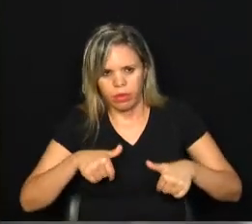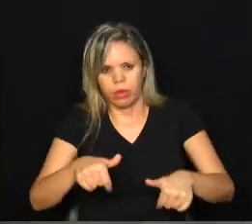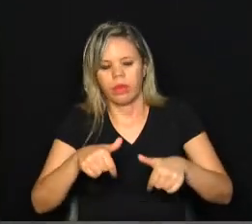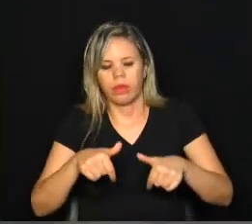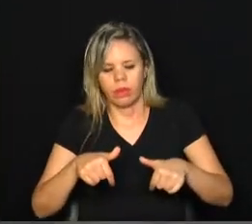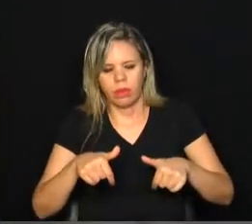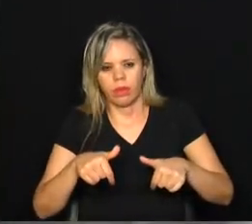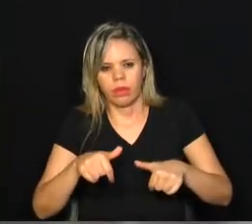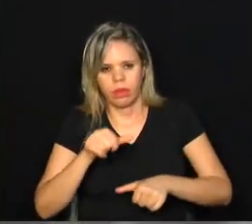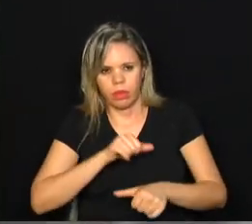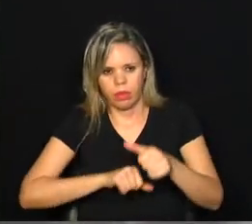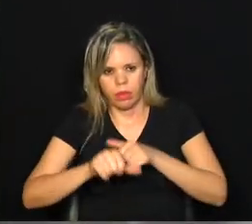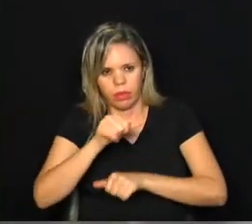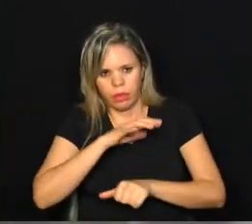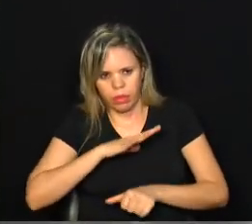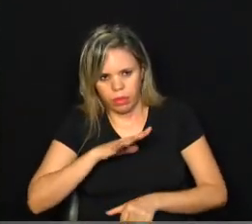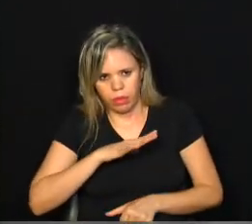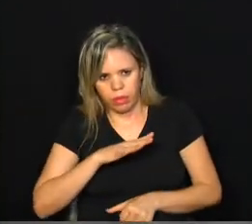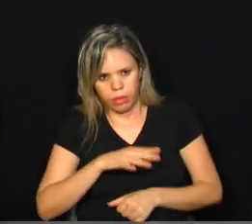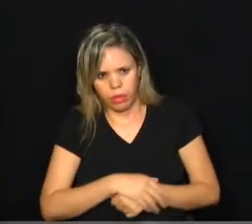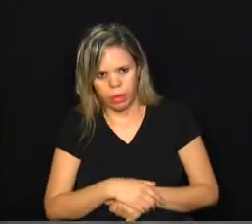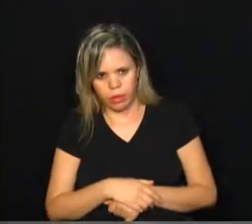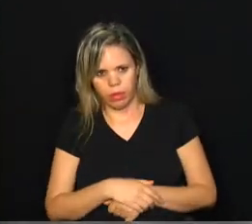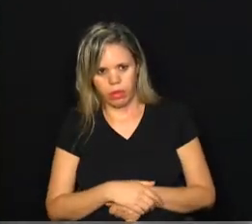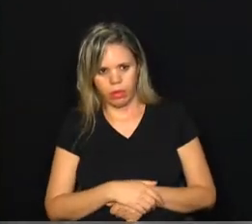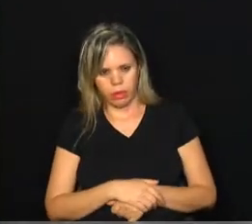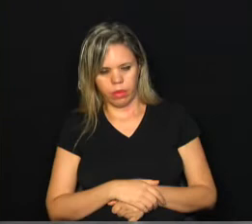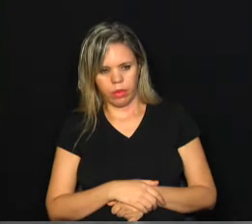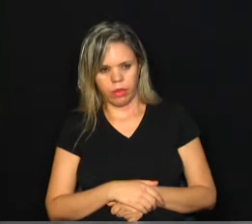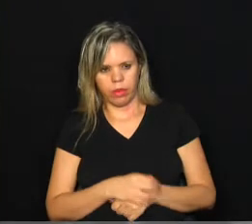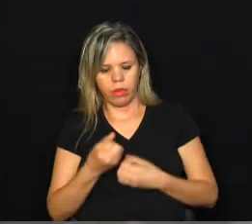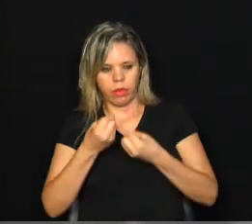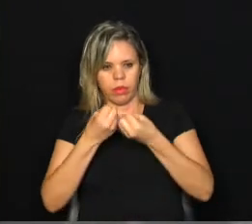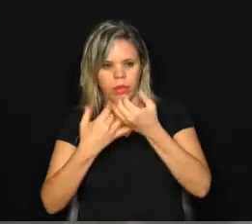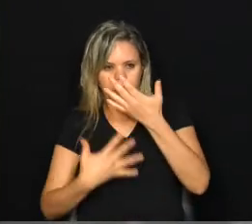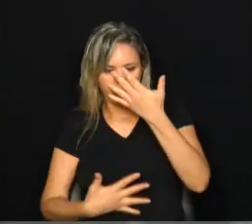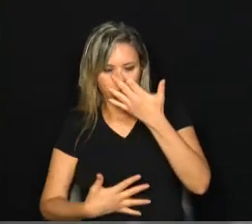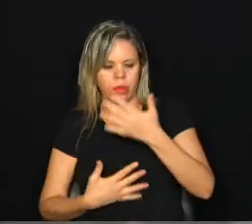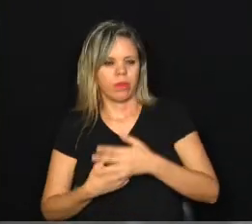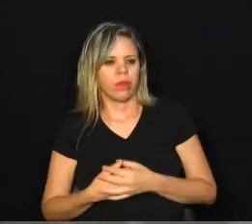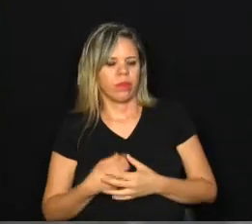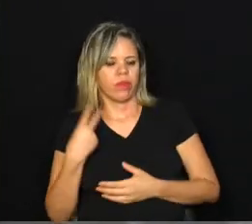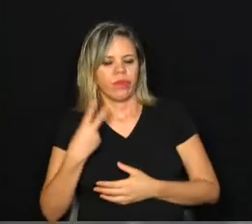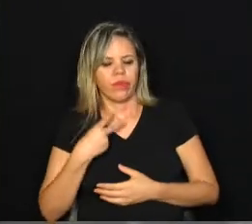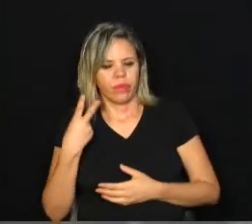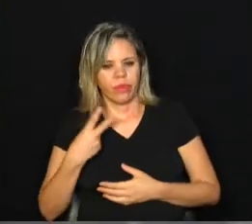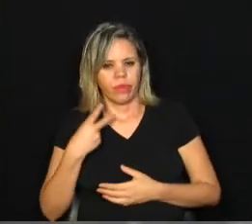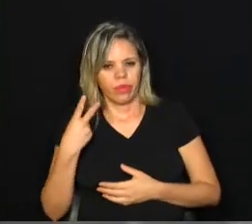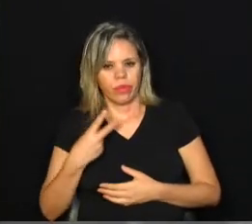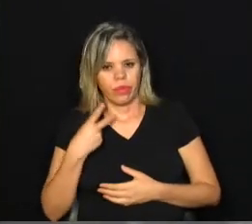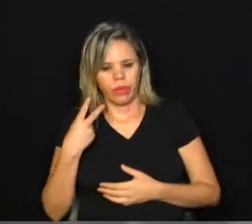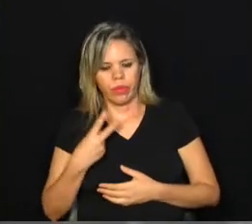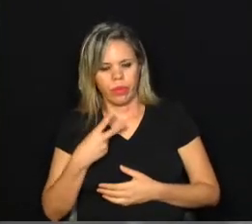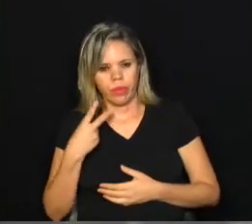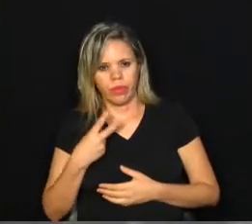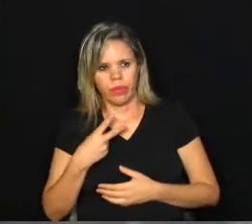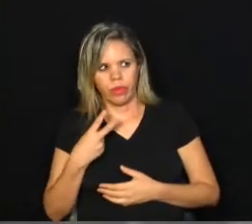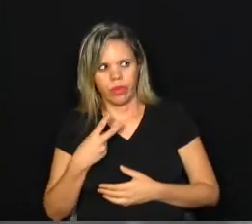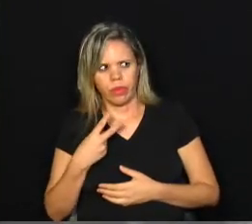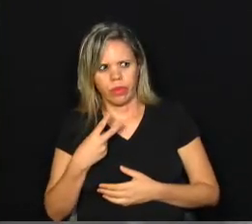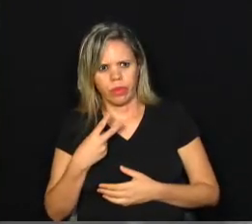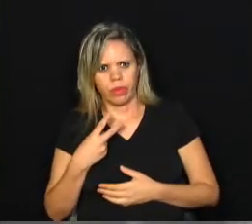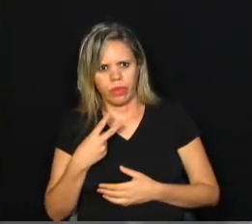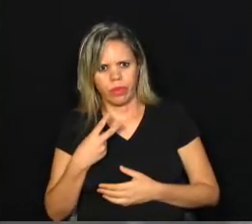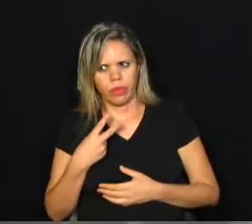você transformar uma cidade, né? Inclusive, um pouco de comentários sobre a vereadora, o que ela comentou,